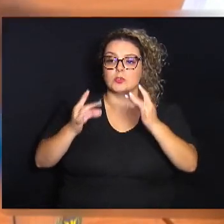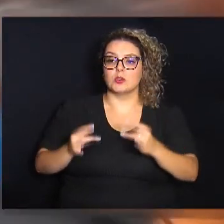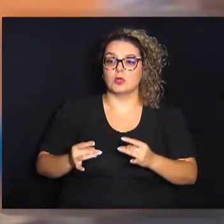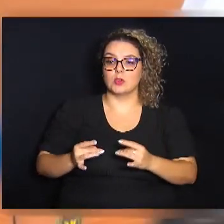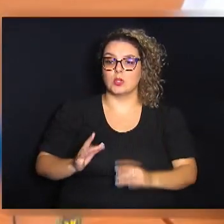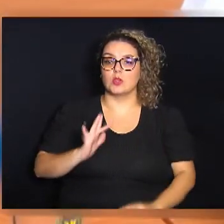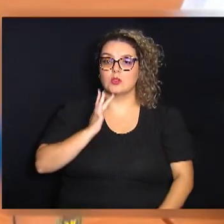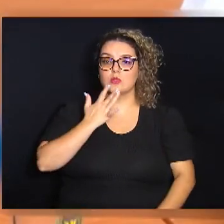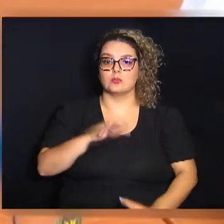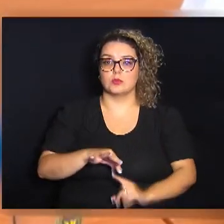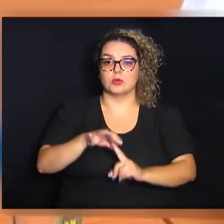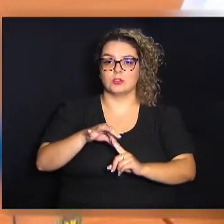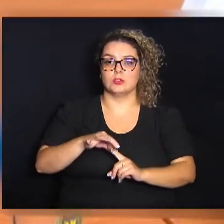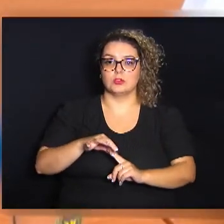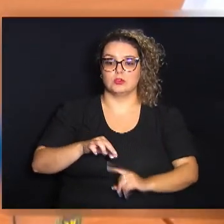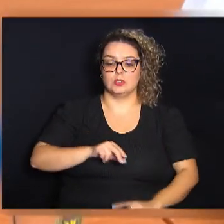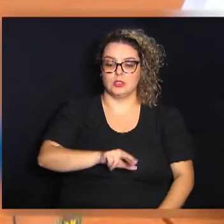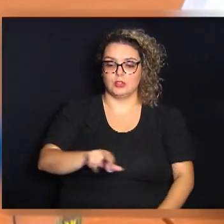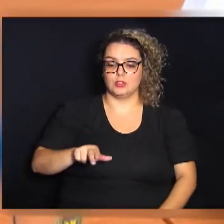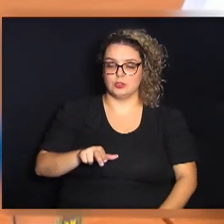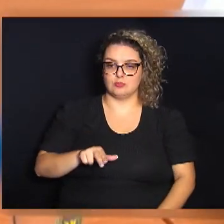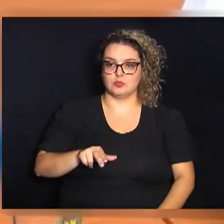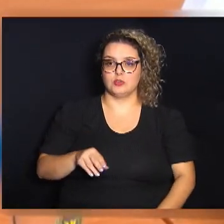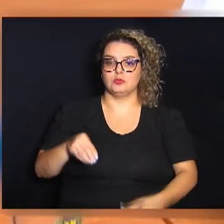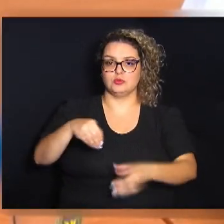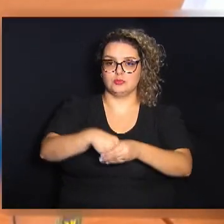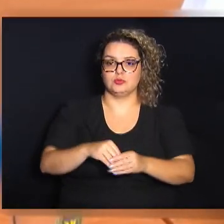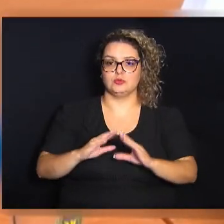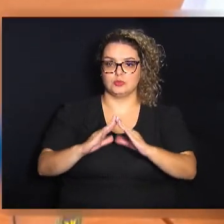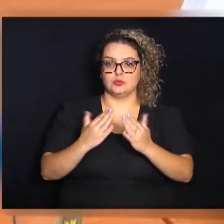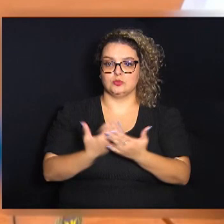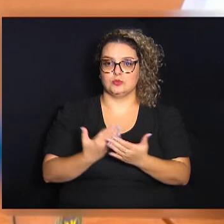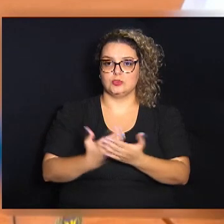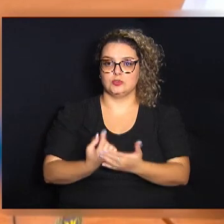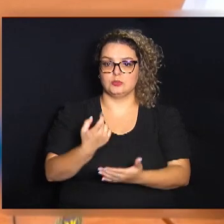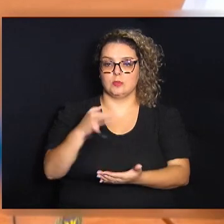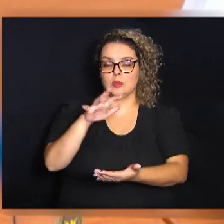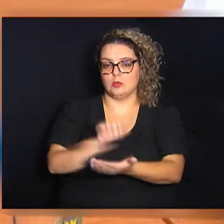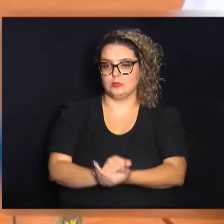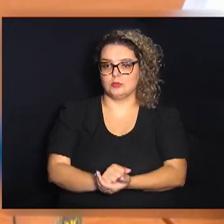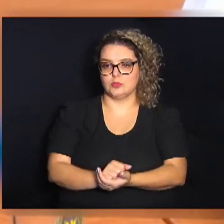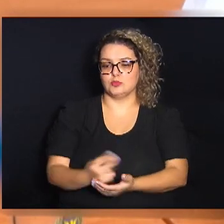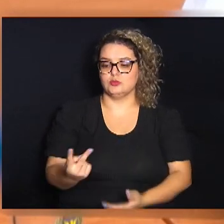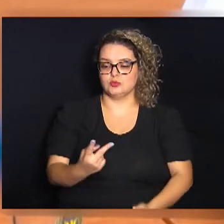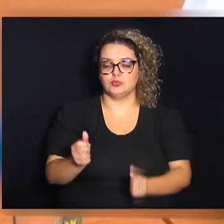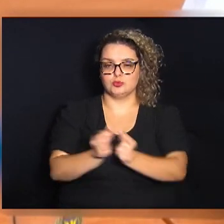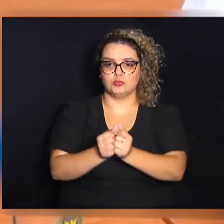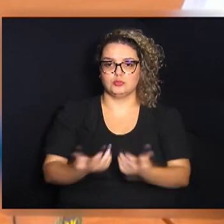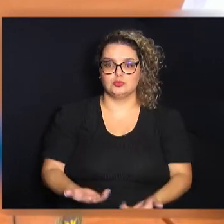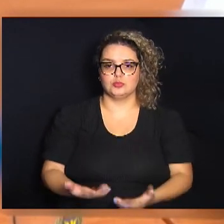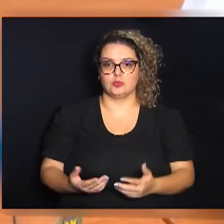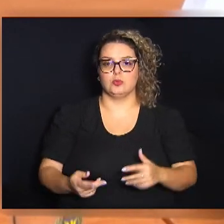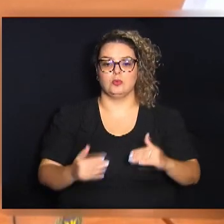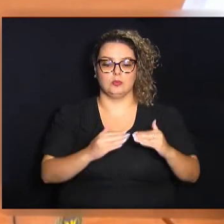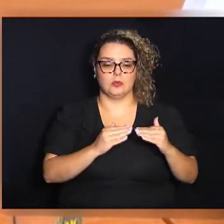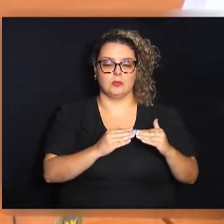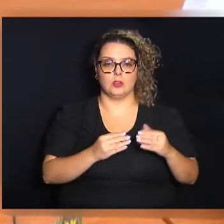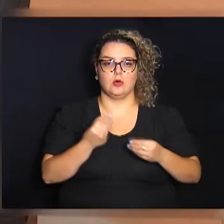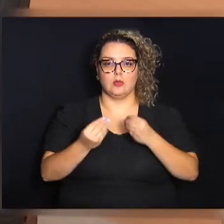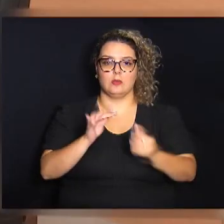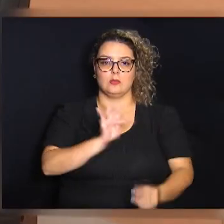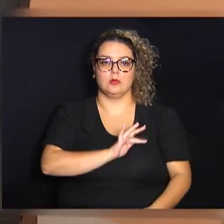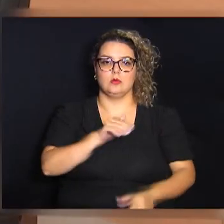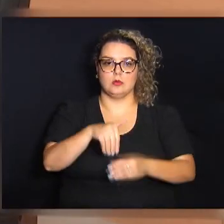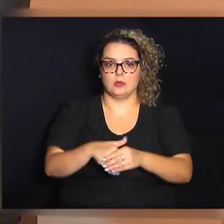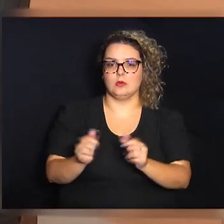prioridade de irmãos se matricularem na mesma escola municipal de Campinas. Com o parecer favorável, como voto o vereador bispo Fernando?